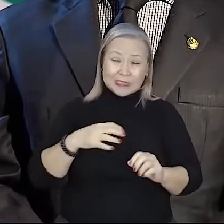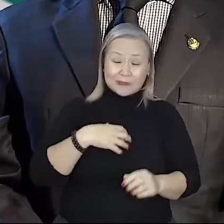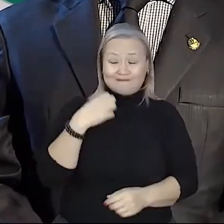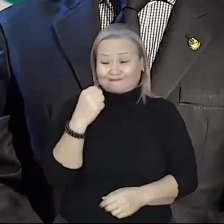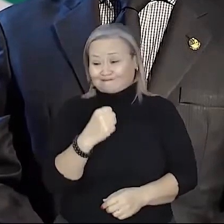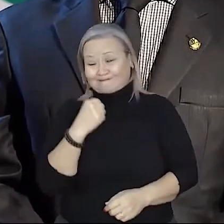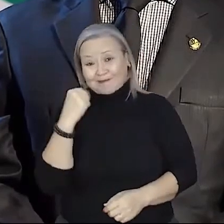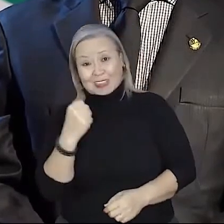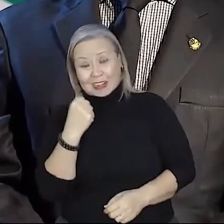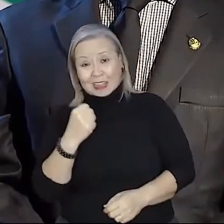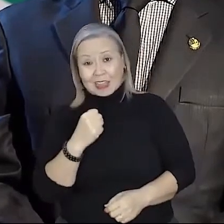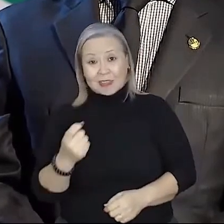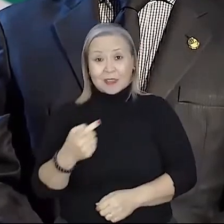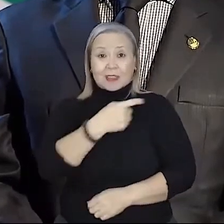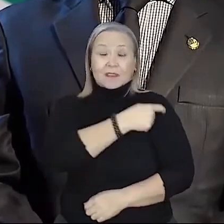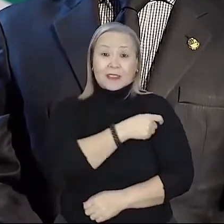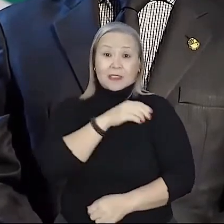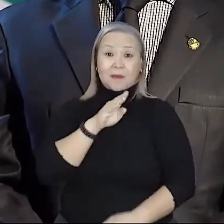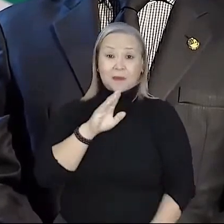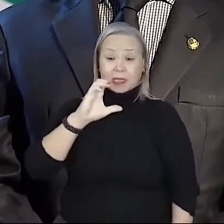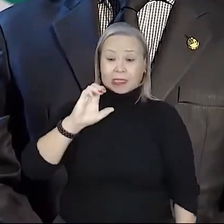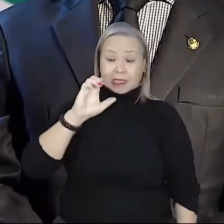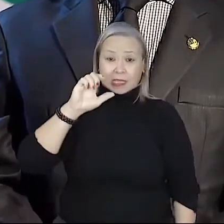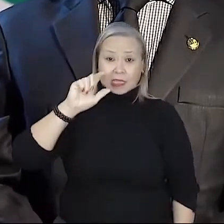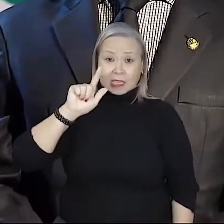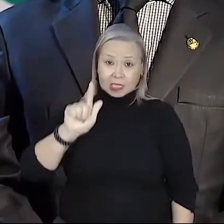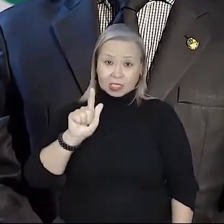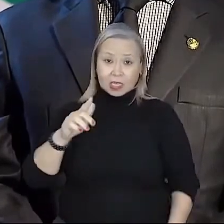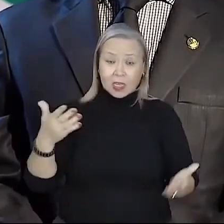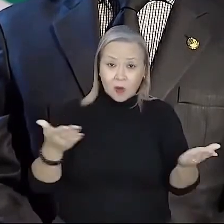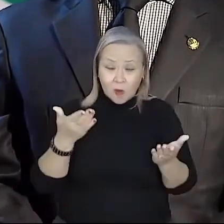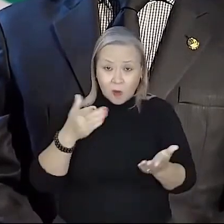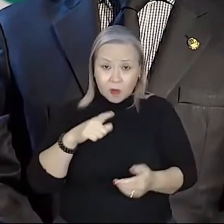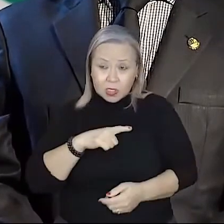graves. Nós temos vacinas como a da BCG, né, que hoje você